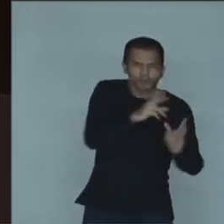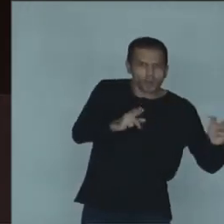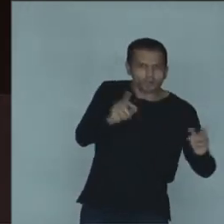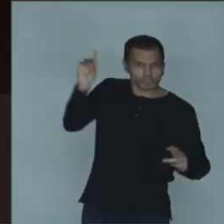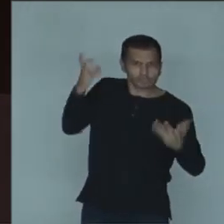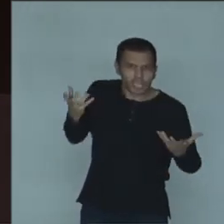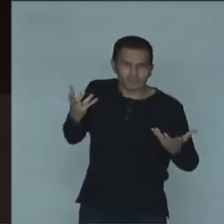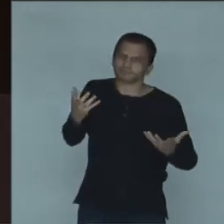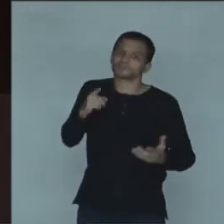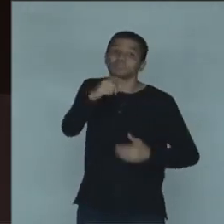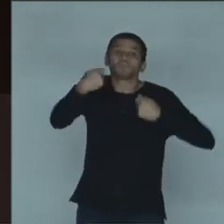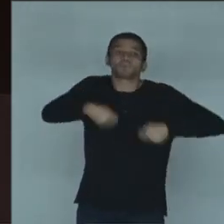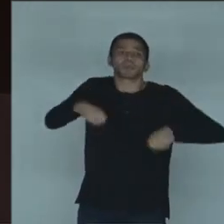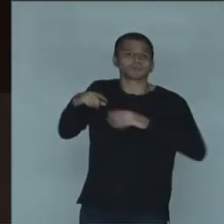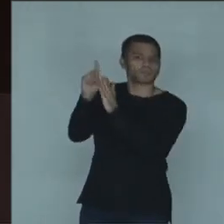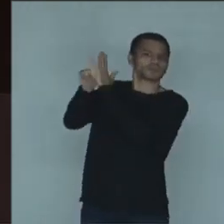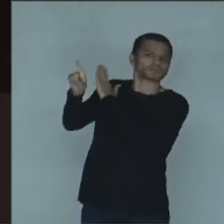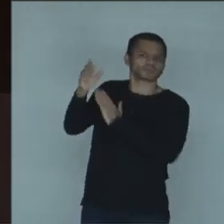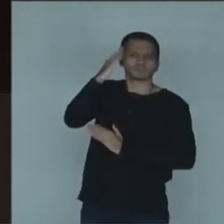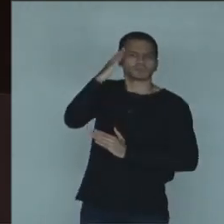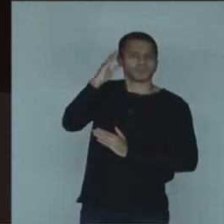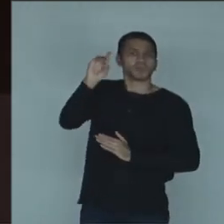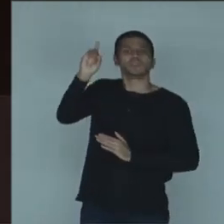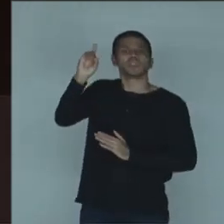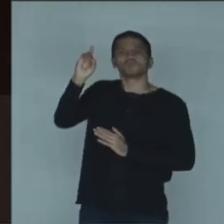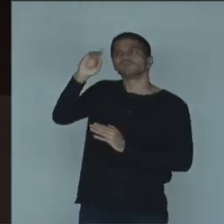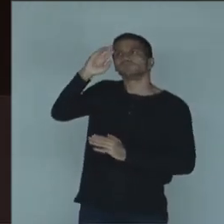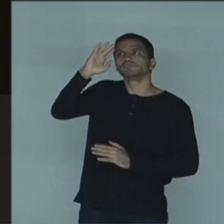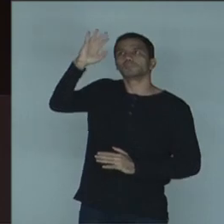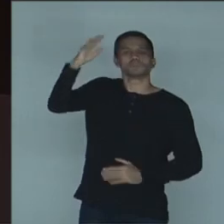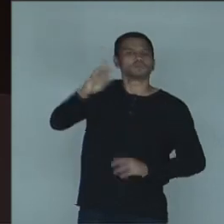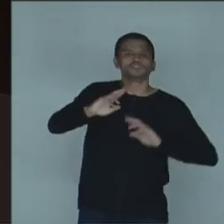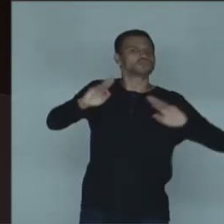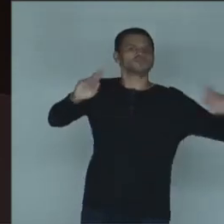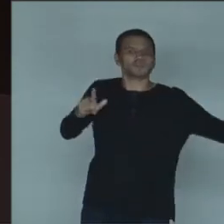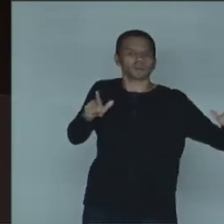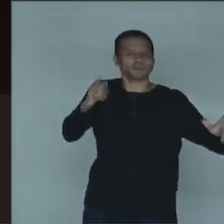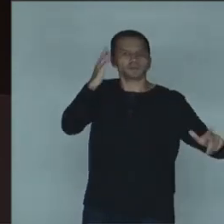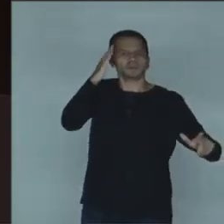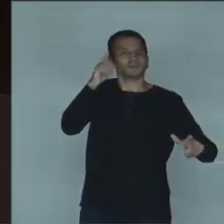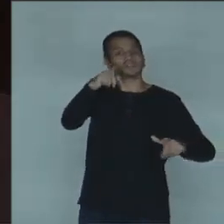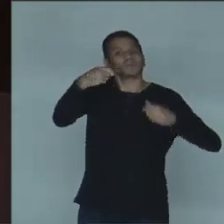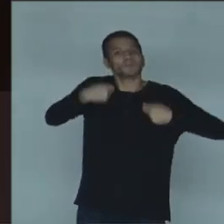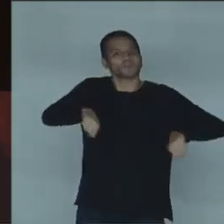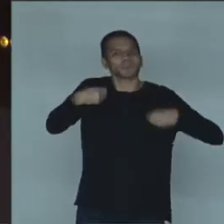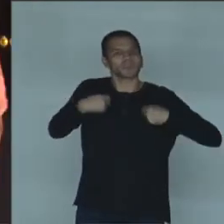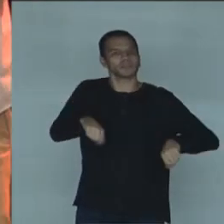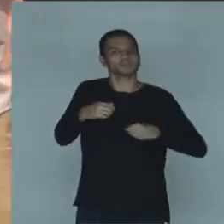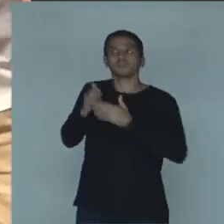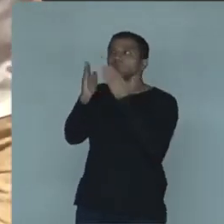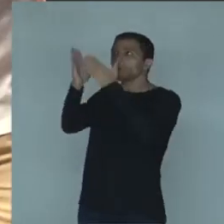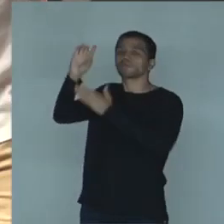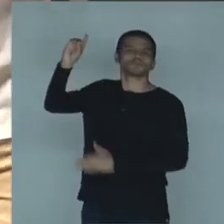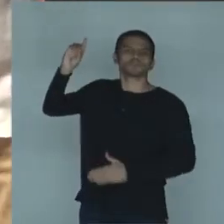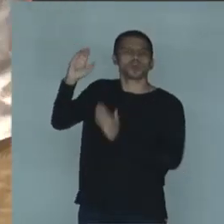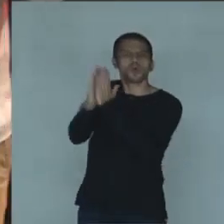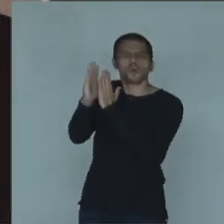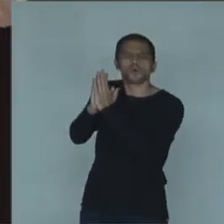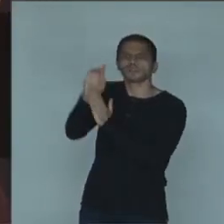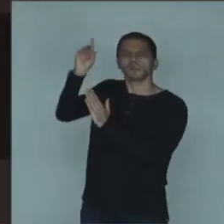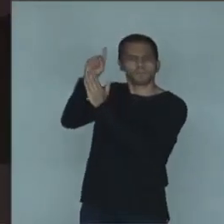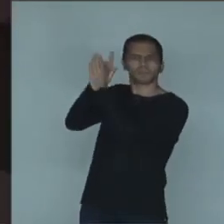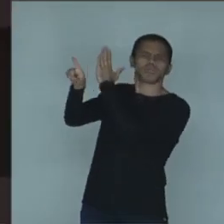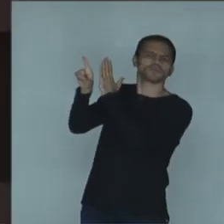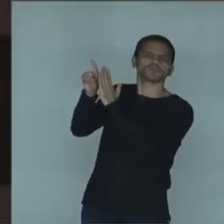aquele que você admira que o outro tem é o que o outro se tornou a Viver Como se Deus não existisse